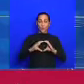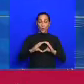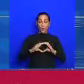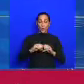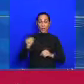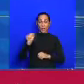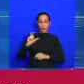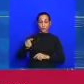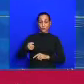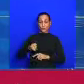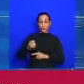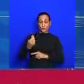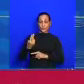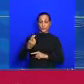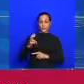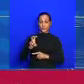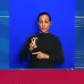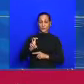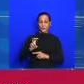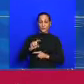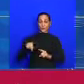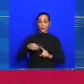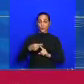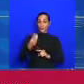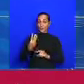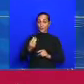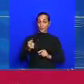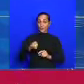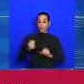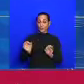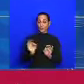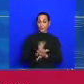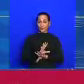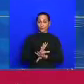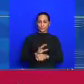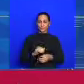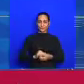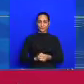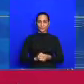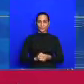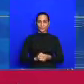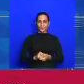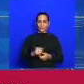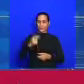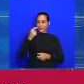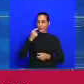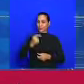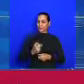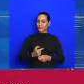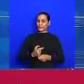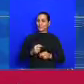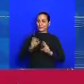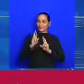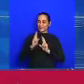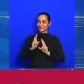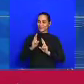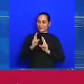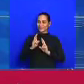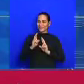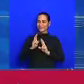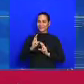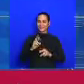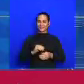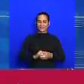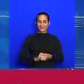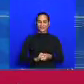25, bola azul. Mais 3 dezenas, hein? Tô aqui na torcida, tô na